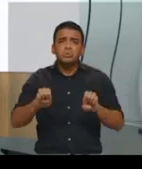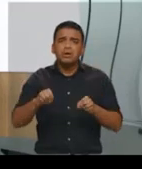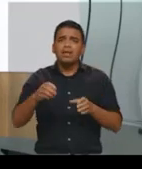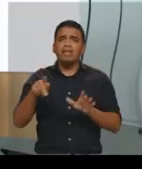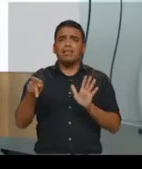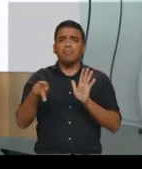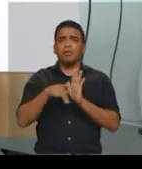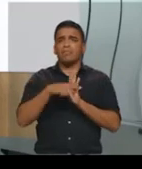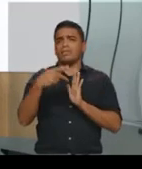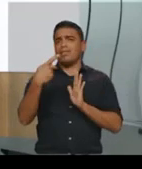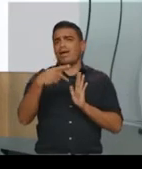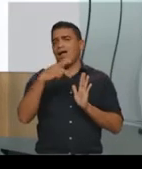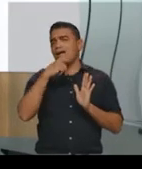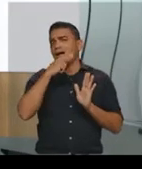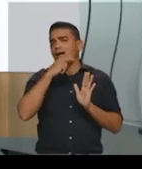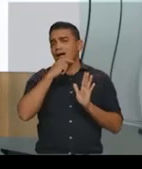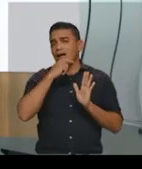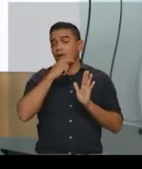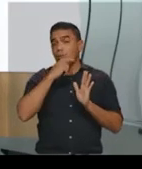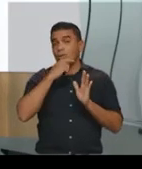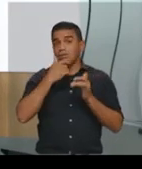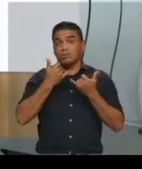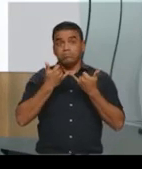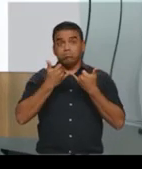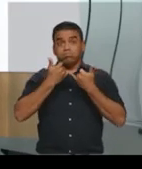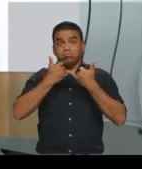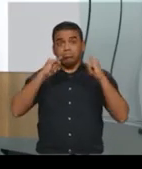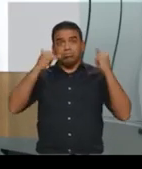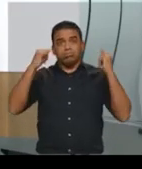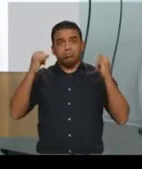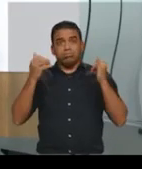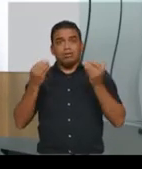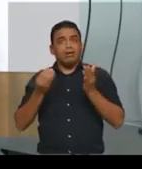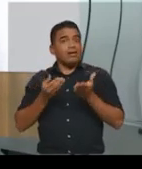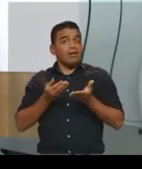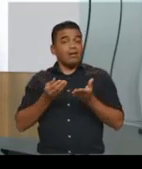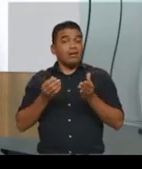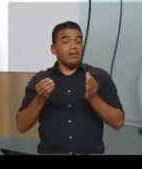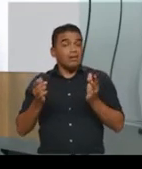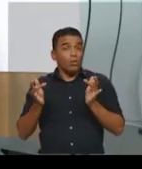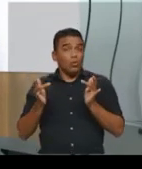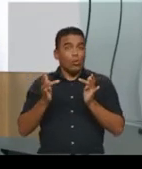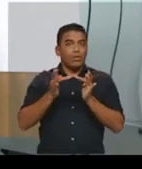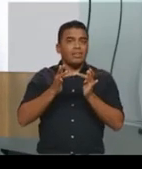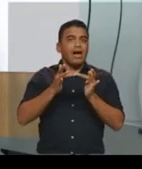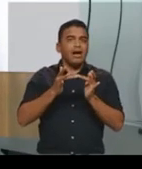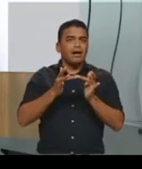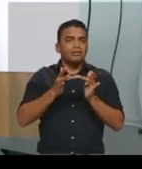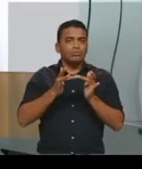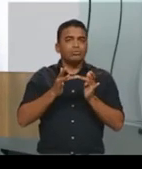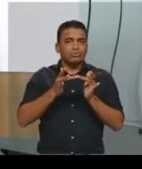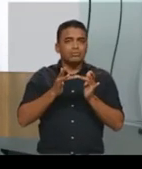corrente elétrica num determinado valor. Então, quando